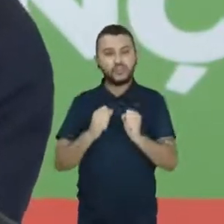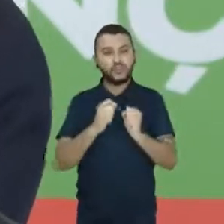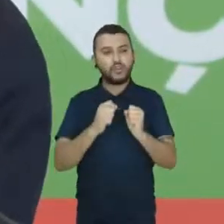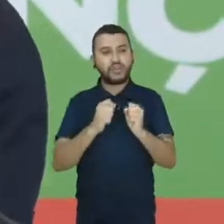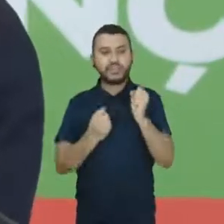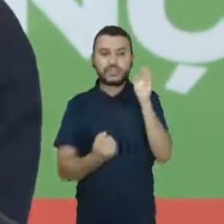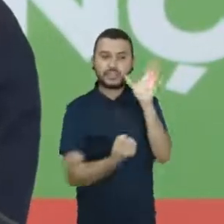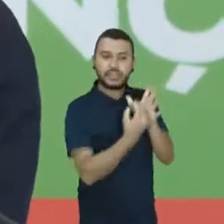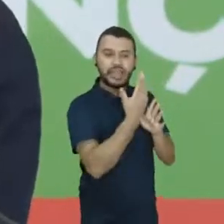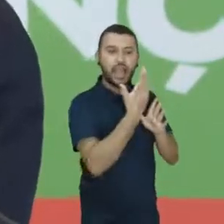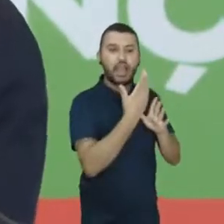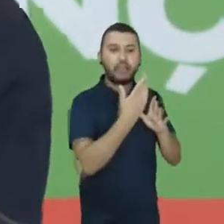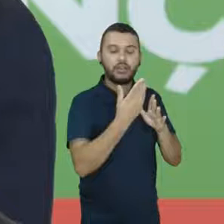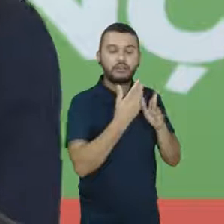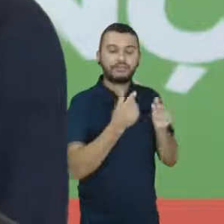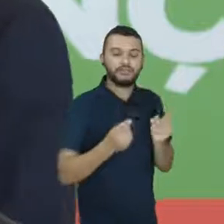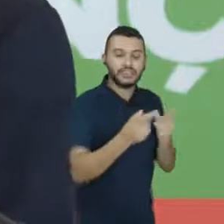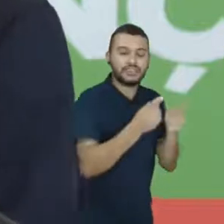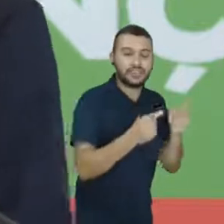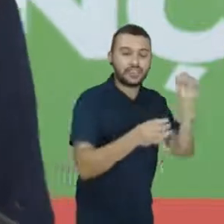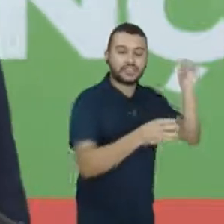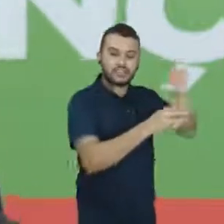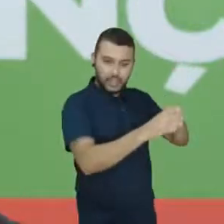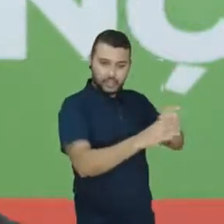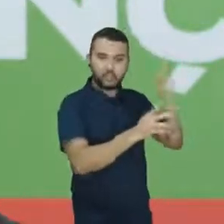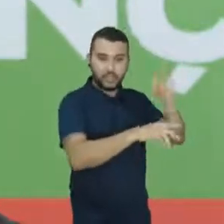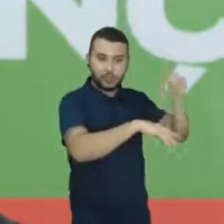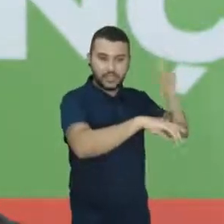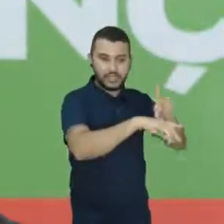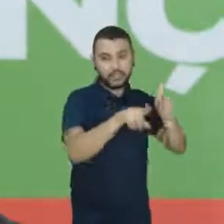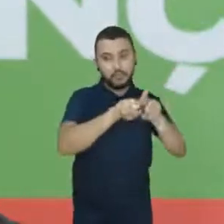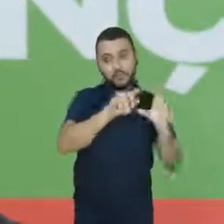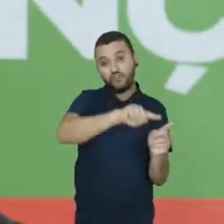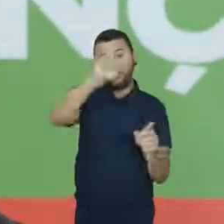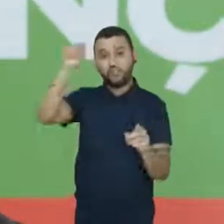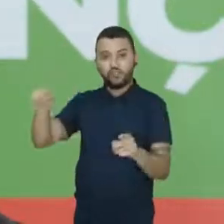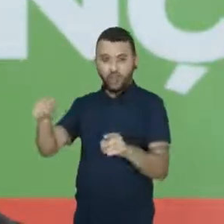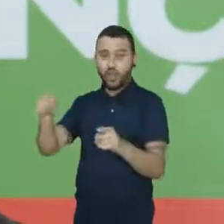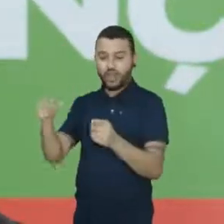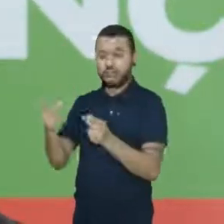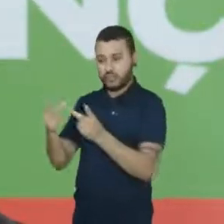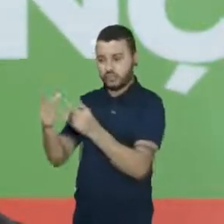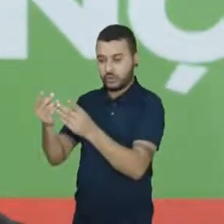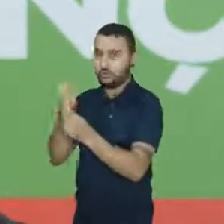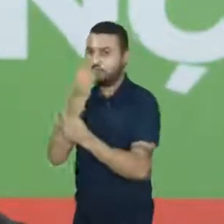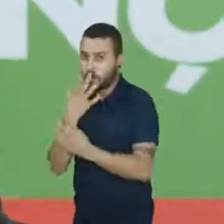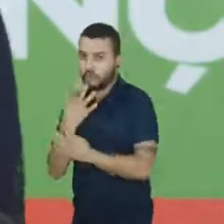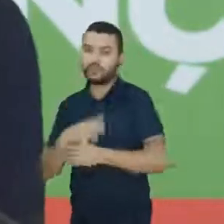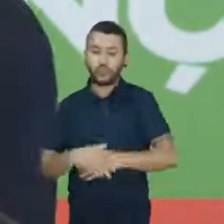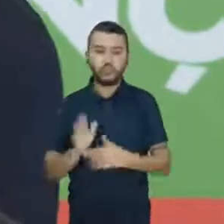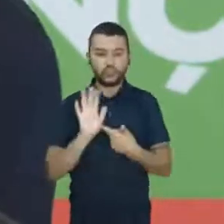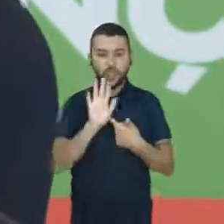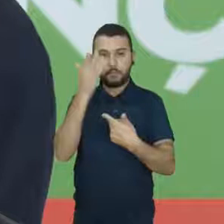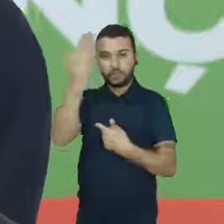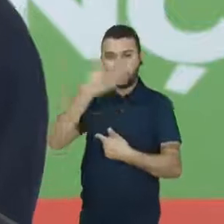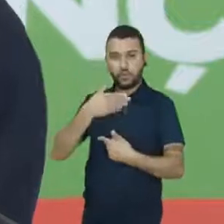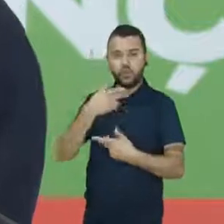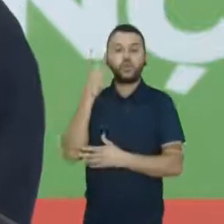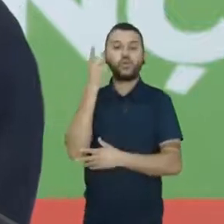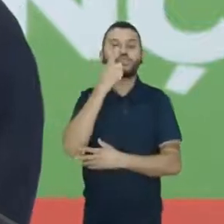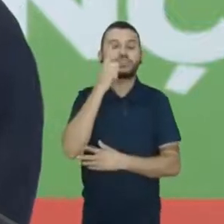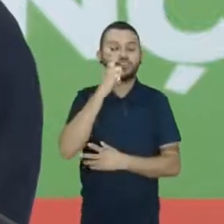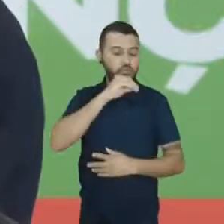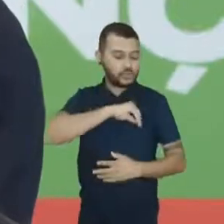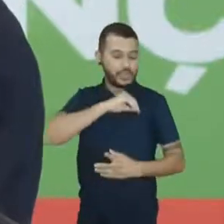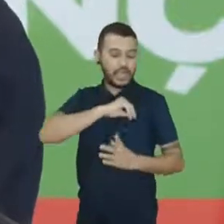mesmo tempo, crescer o mercado externo. Eu lembro que uma vez a gente provou que era possível aumentar o salário mínimo se aumentar